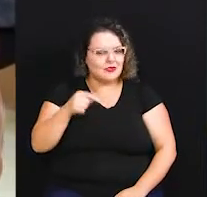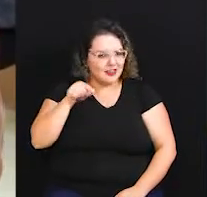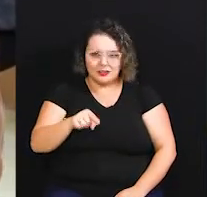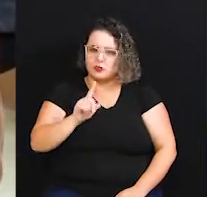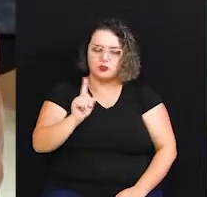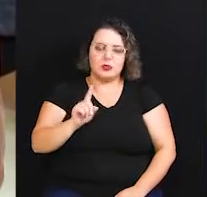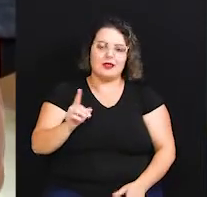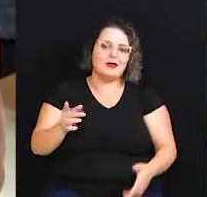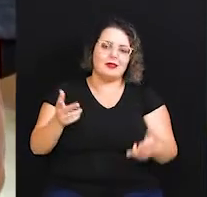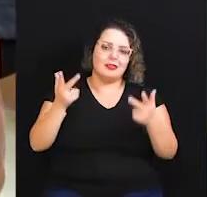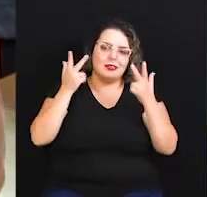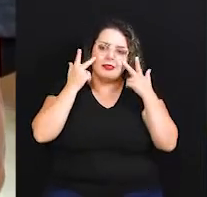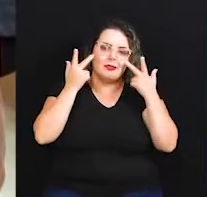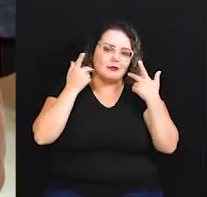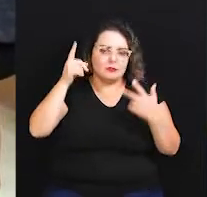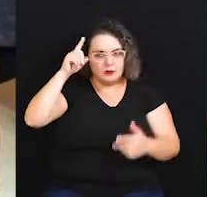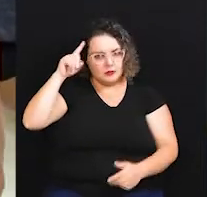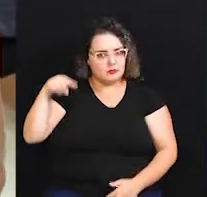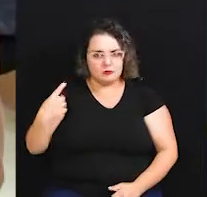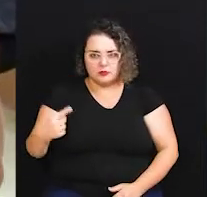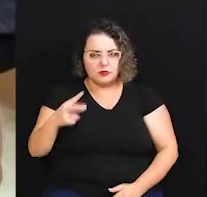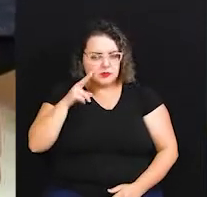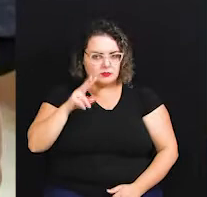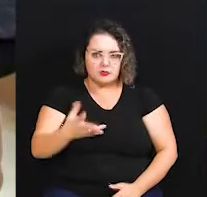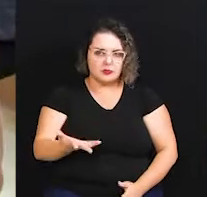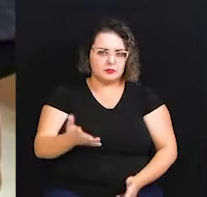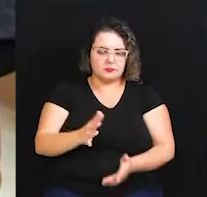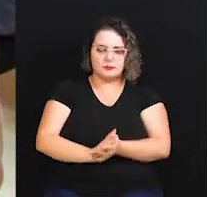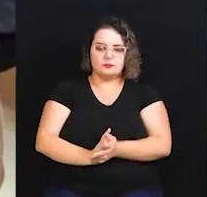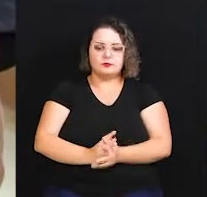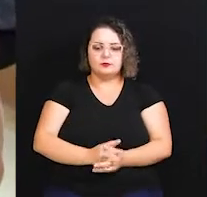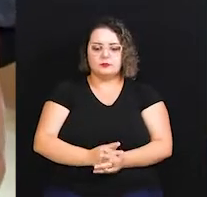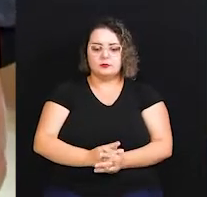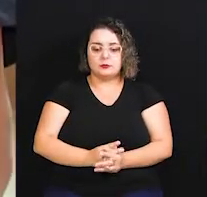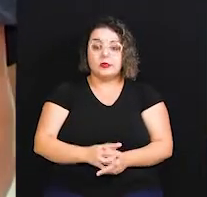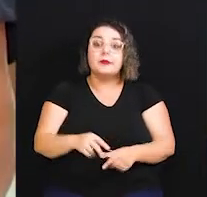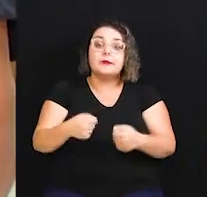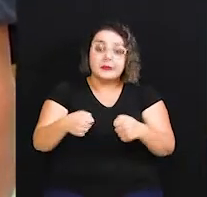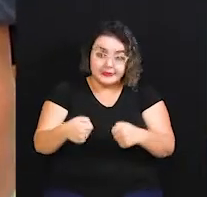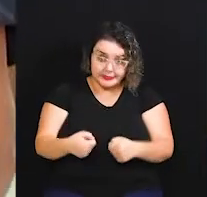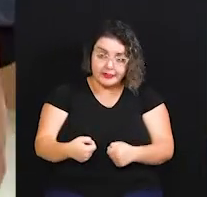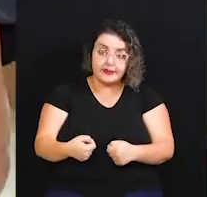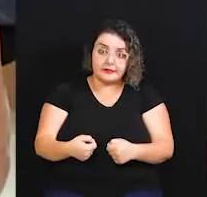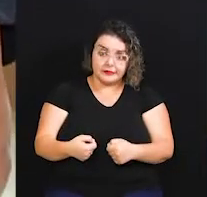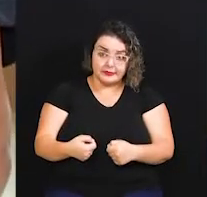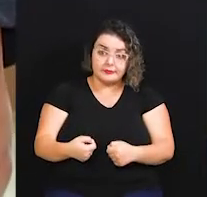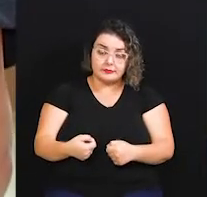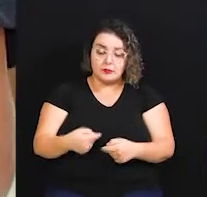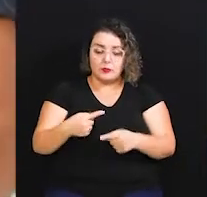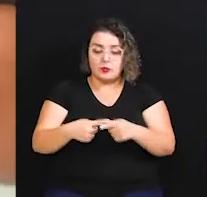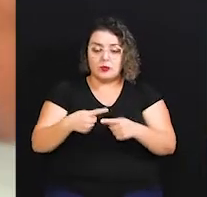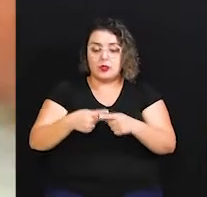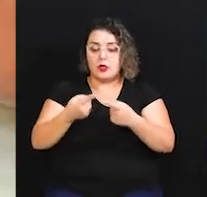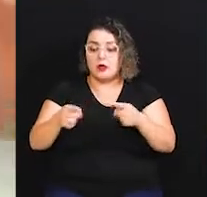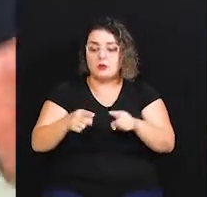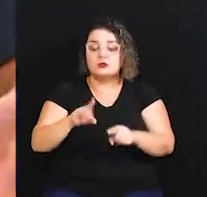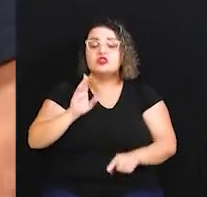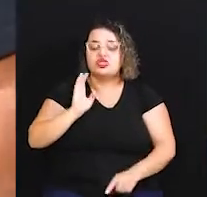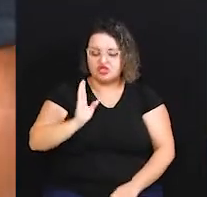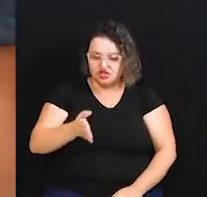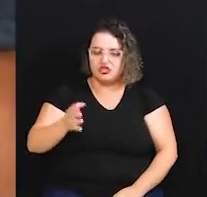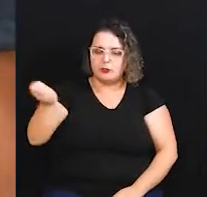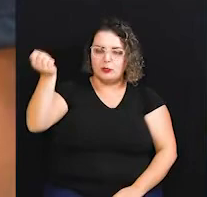assim, não é tão rotina de se ver, né? E deveria ser, porque a música já é